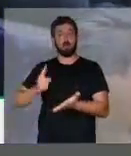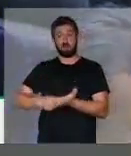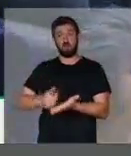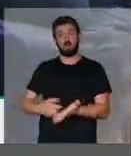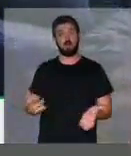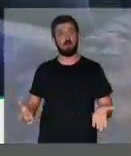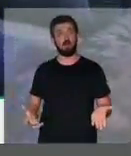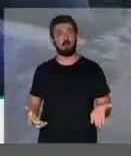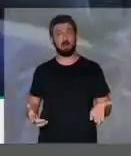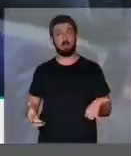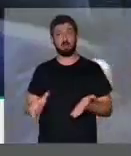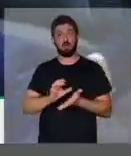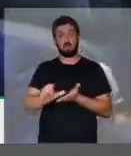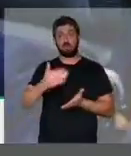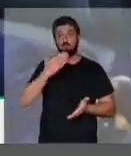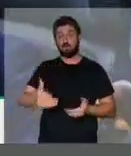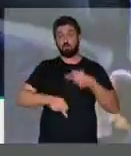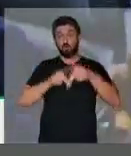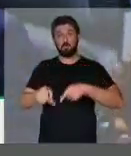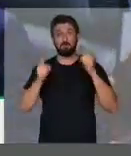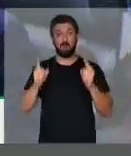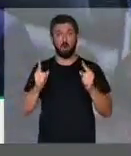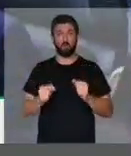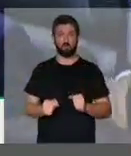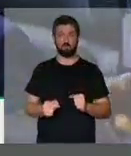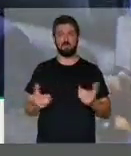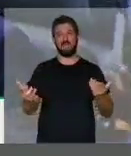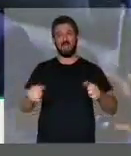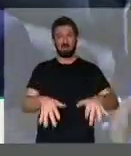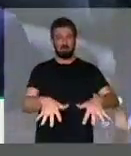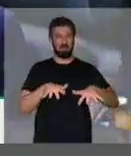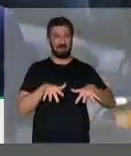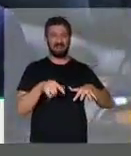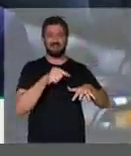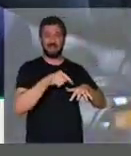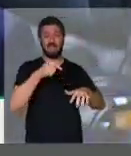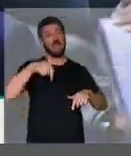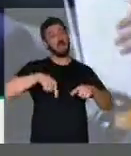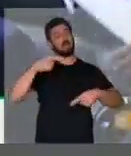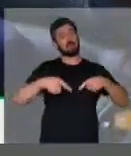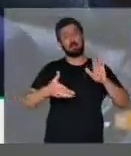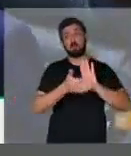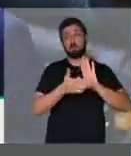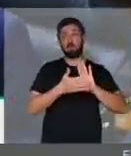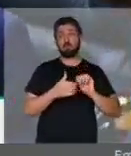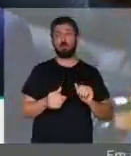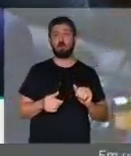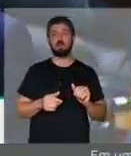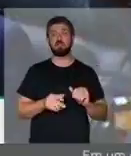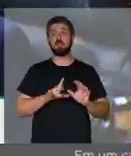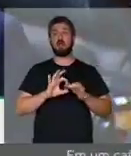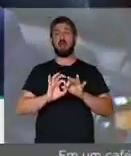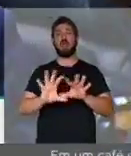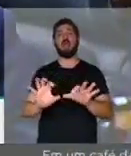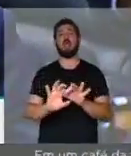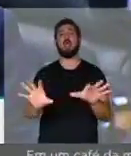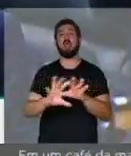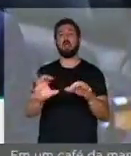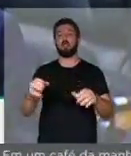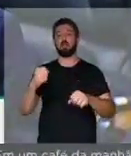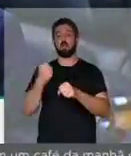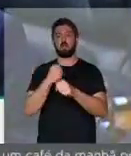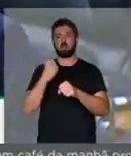combinados, investimentos esses em benefício da população. Agora vem o plenário, e é isso que está sendo proposto aqui, e vai autorizar